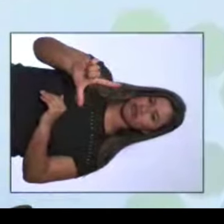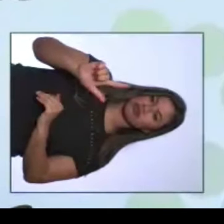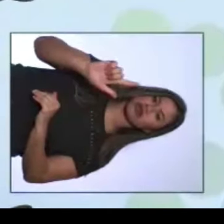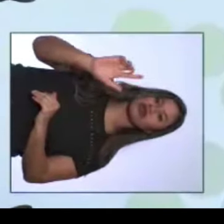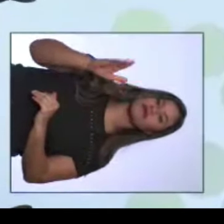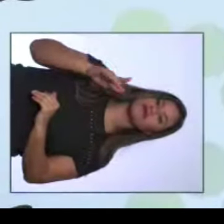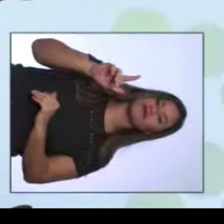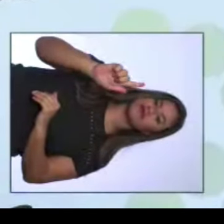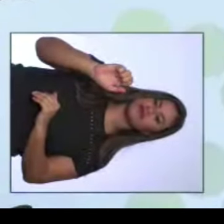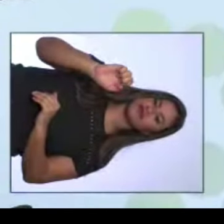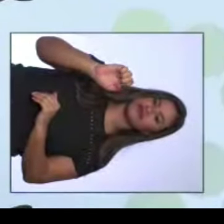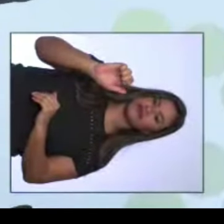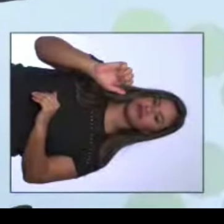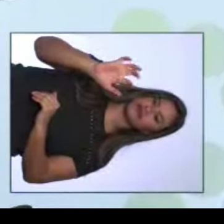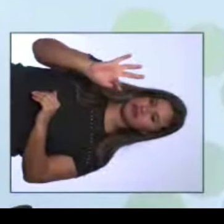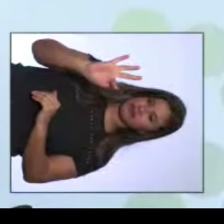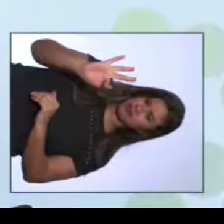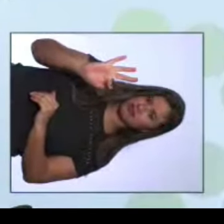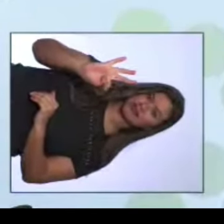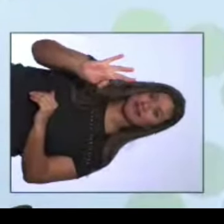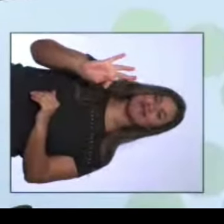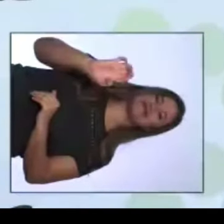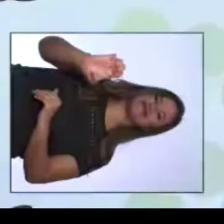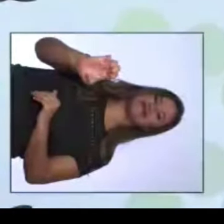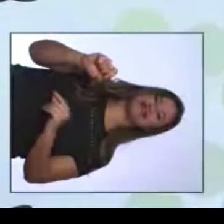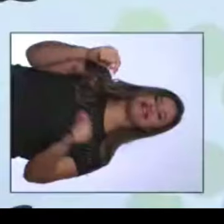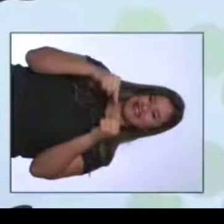filme. Também tem um, já que eu estou indicando, né?